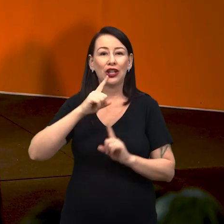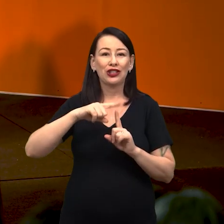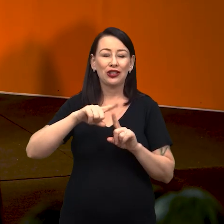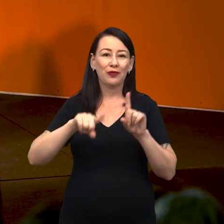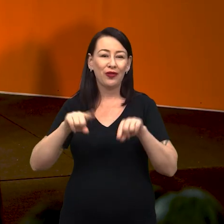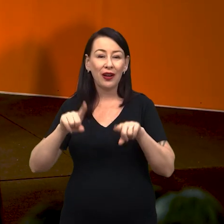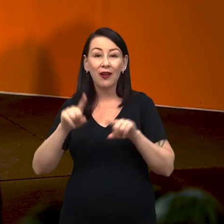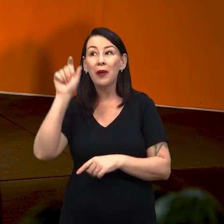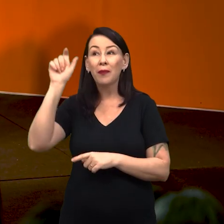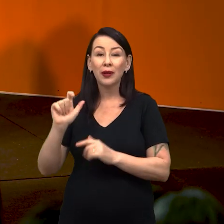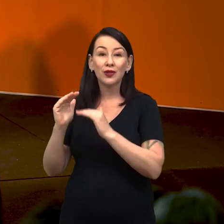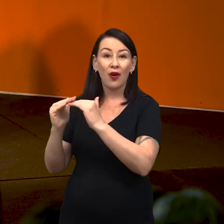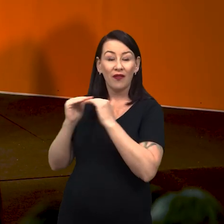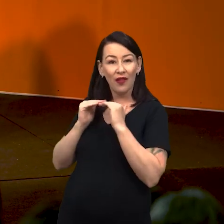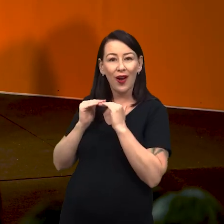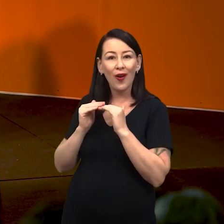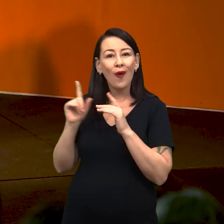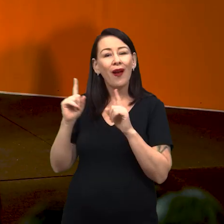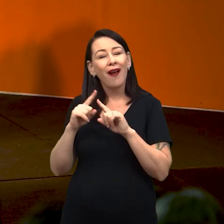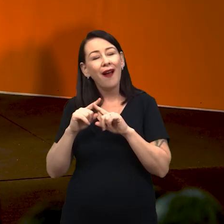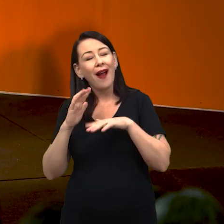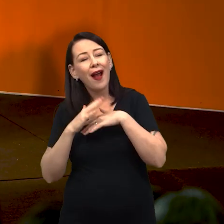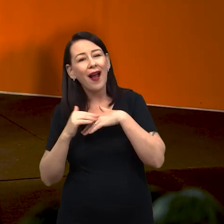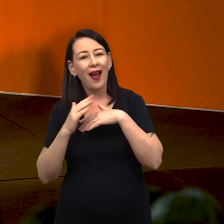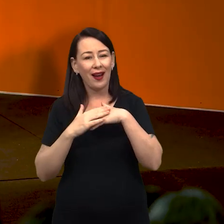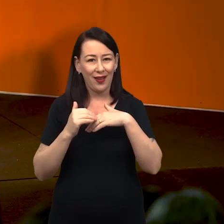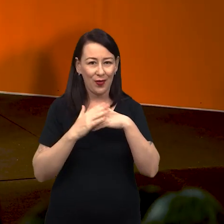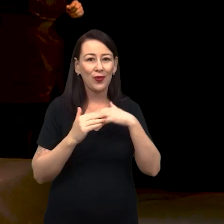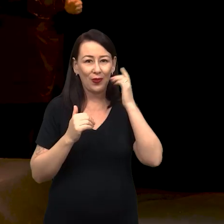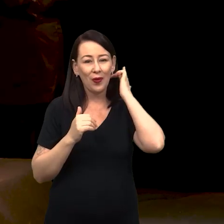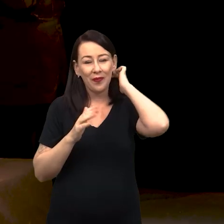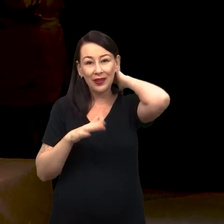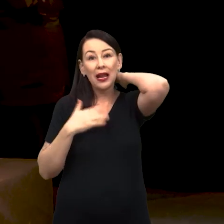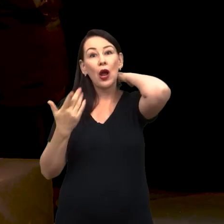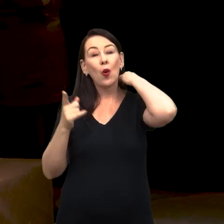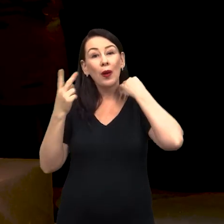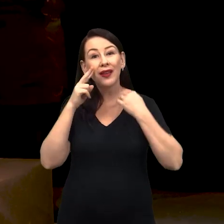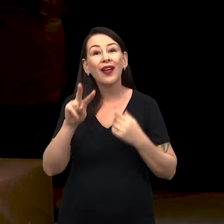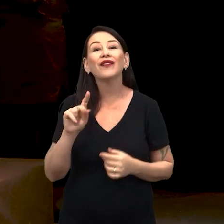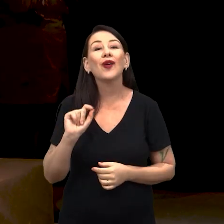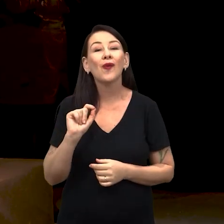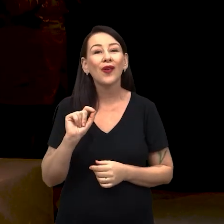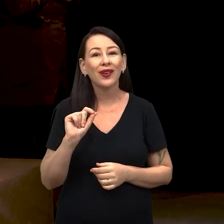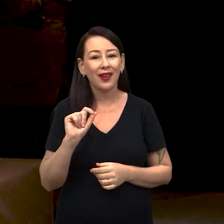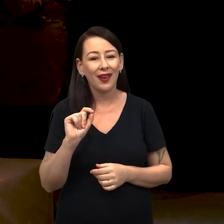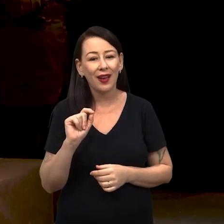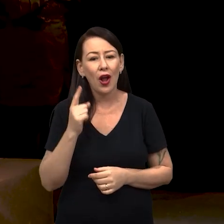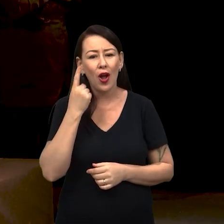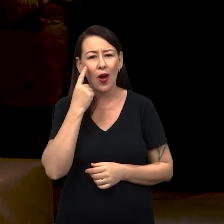dela, e a pessoa que me cantou me disse que cantava como acalanto, que E quando ela tem hora que ela